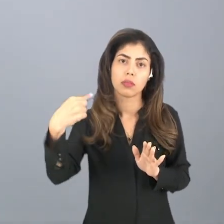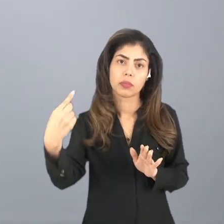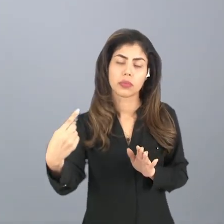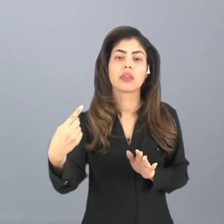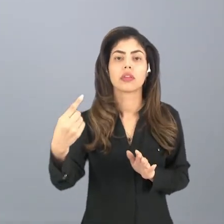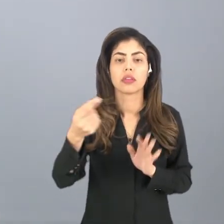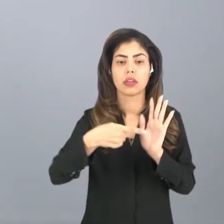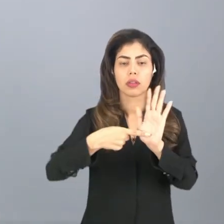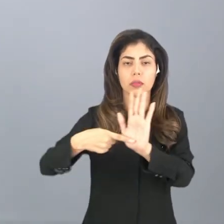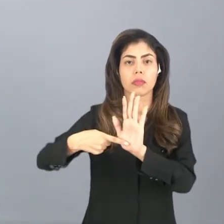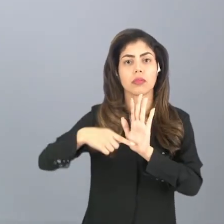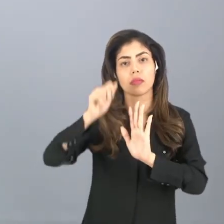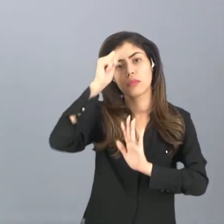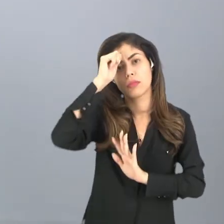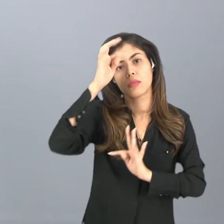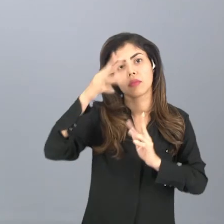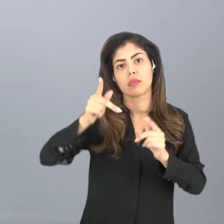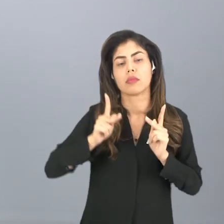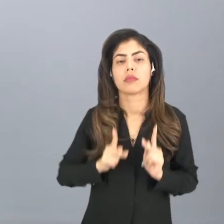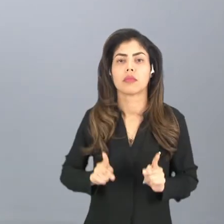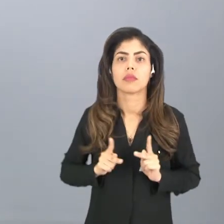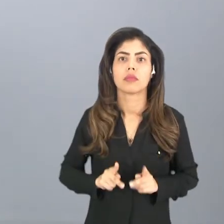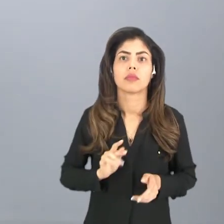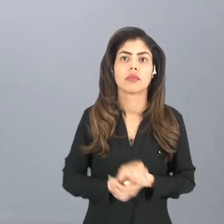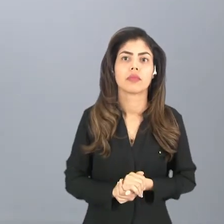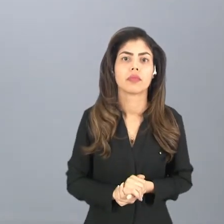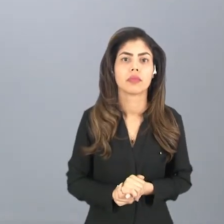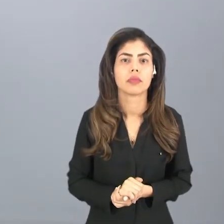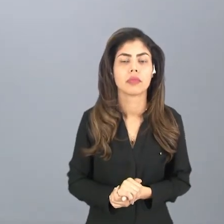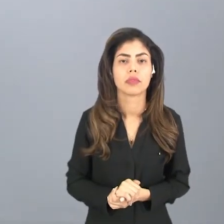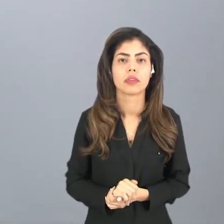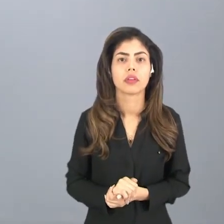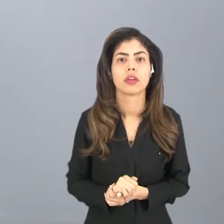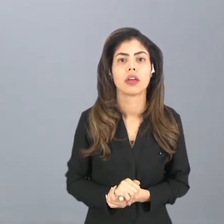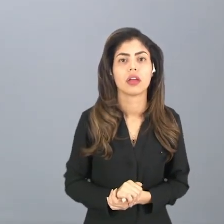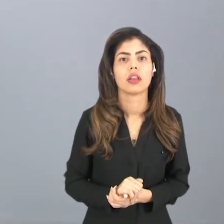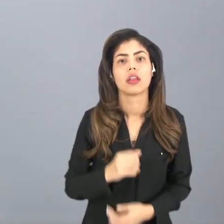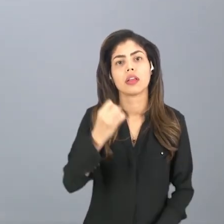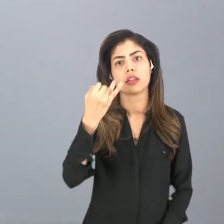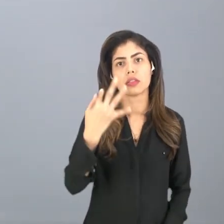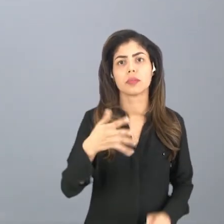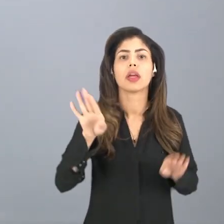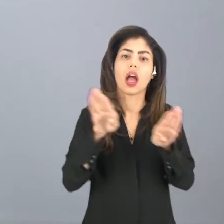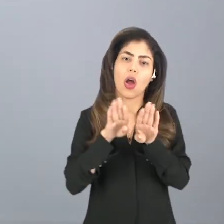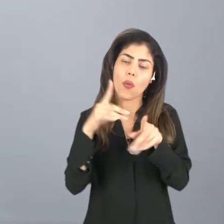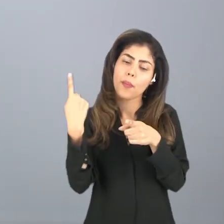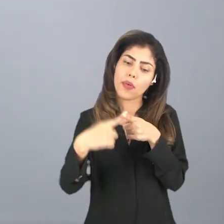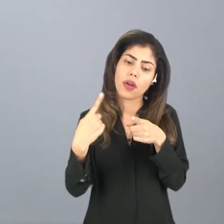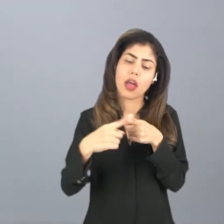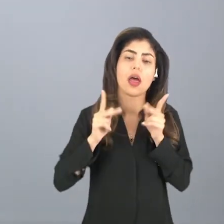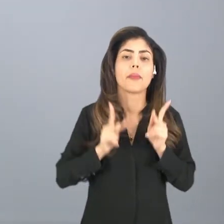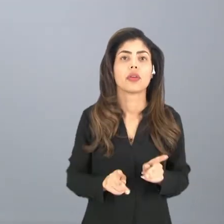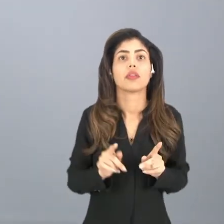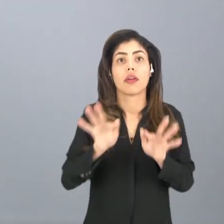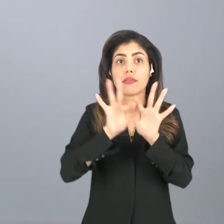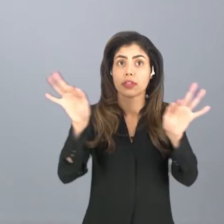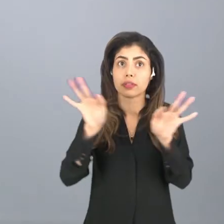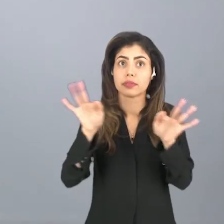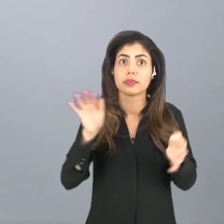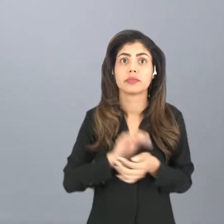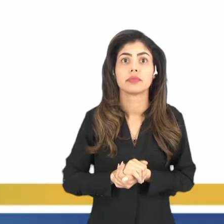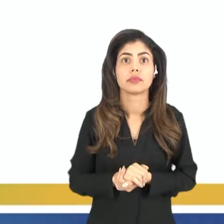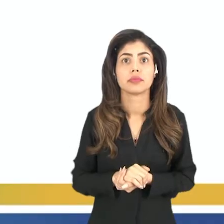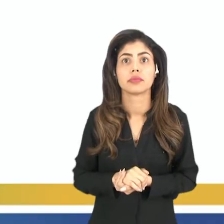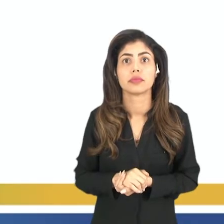que o autor apresenta toda a sua postura no texto, né, ele defende aí, fundamenta a sua posição com a seguinte frase, ó.